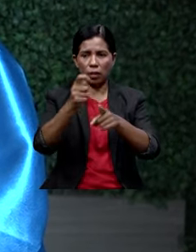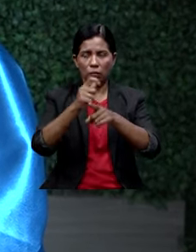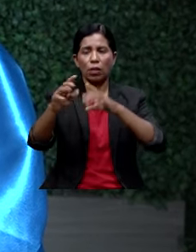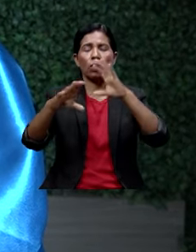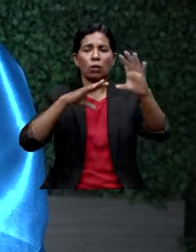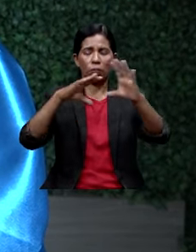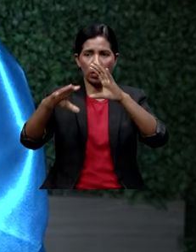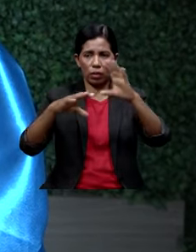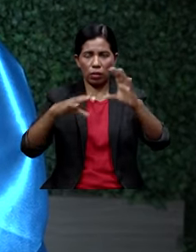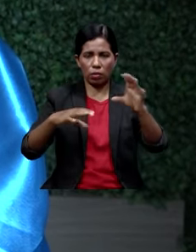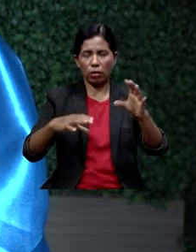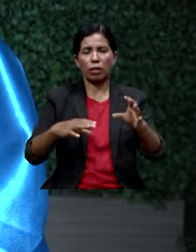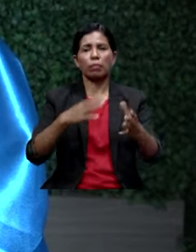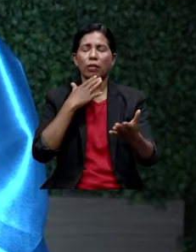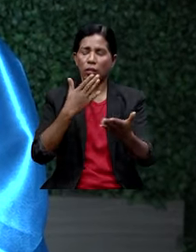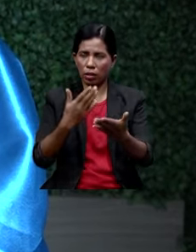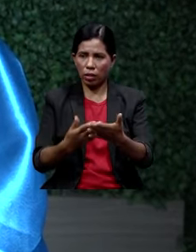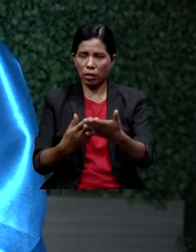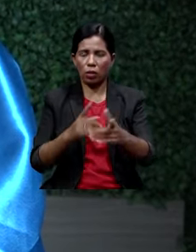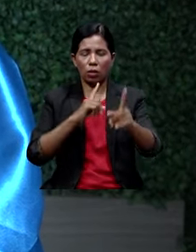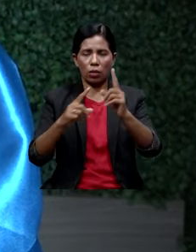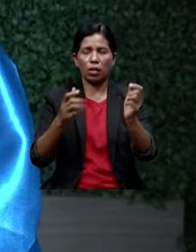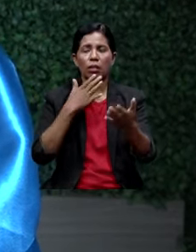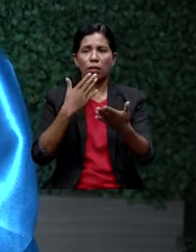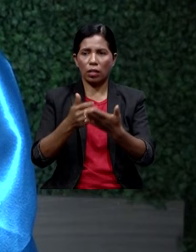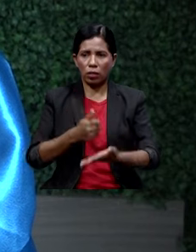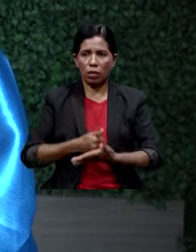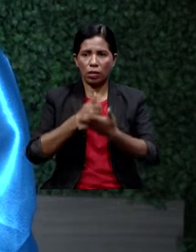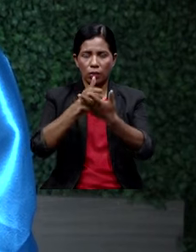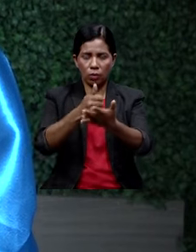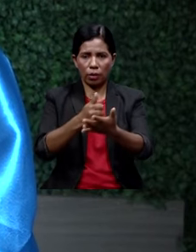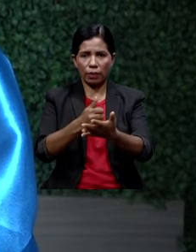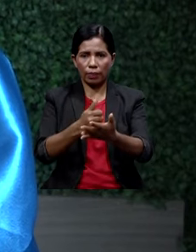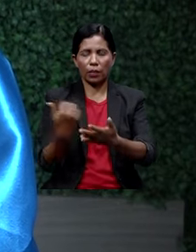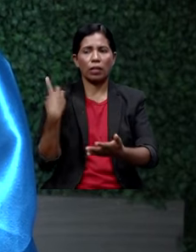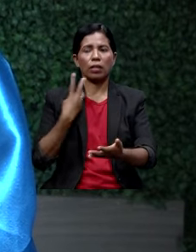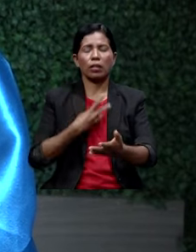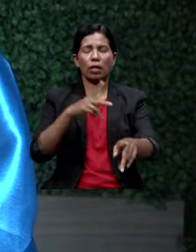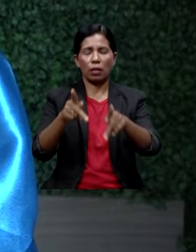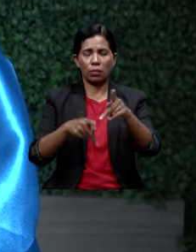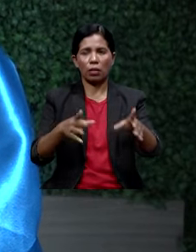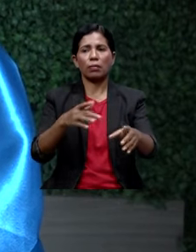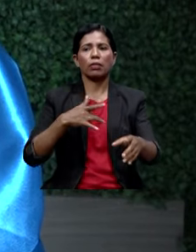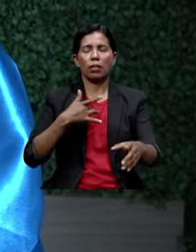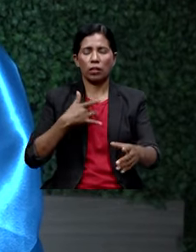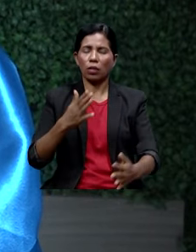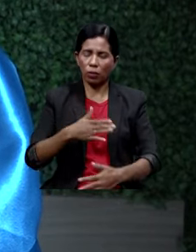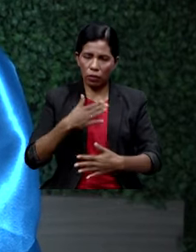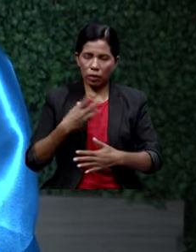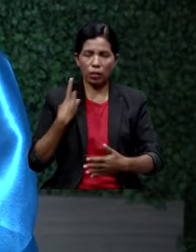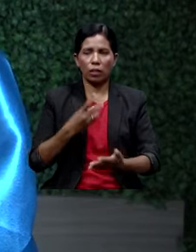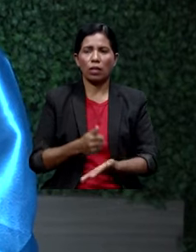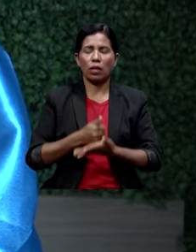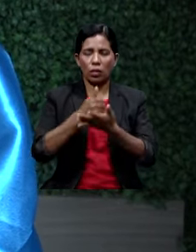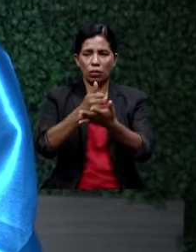comunicação, ni ética comunicação, e mos ética atendimento nia, ato ne, e tenu comunidade sirabela sinti a satisfaço e tenu